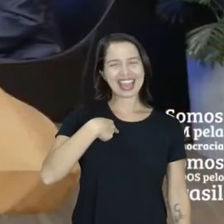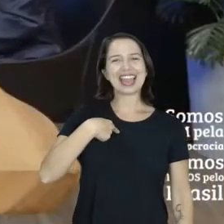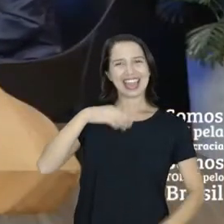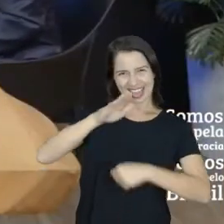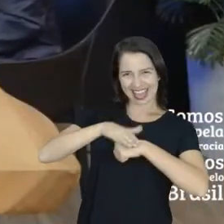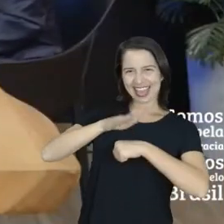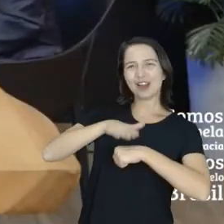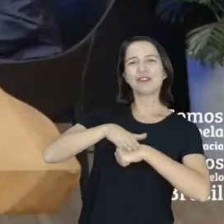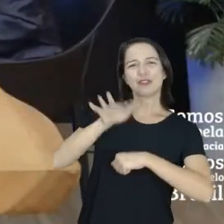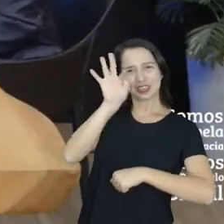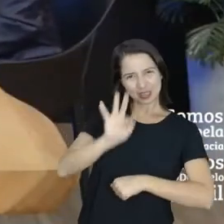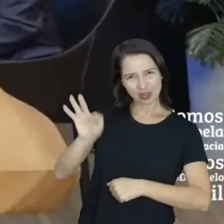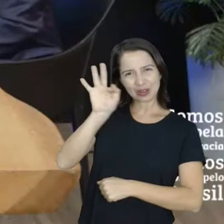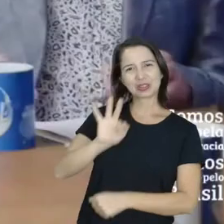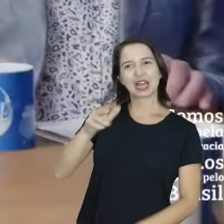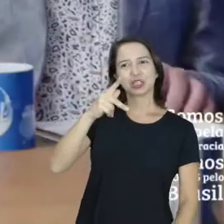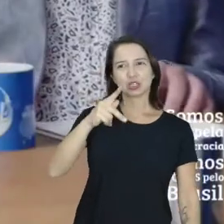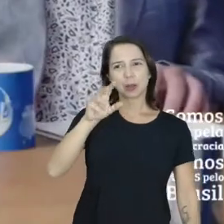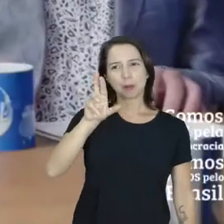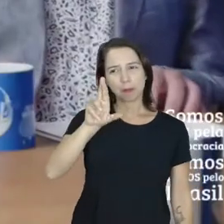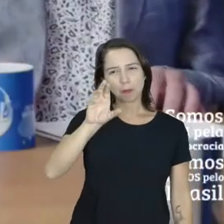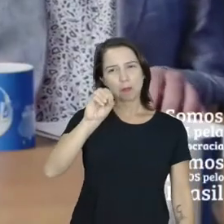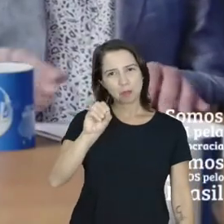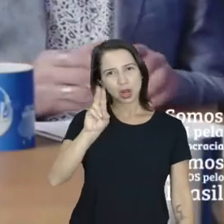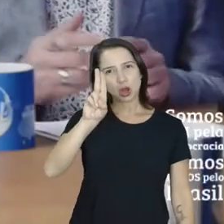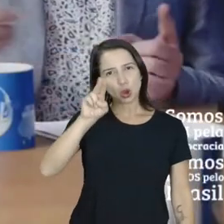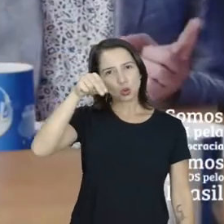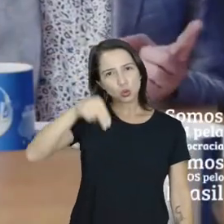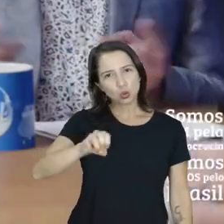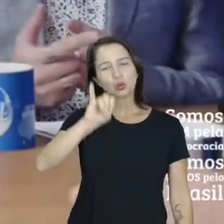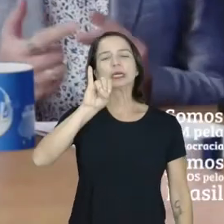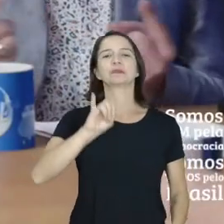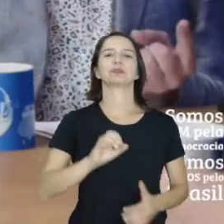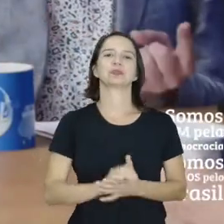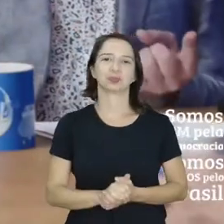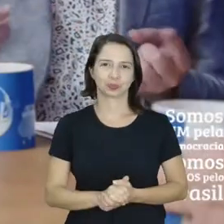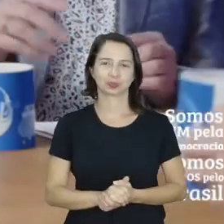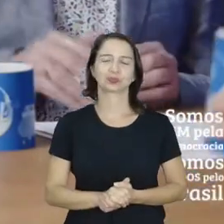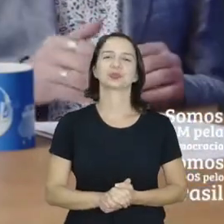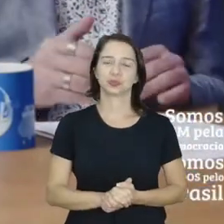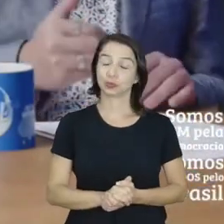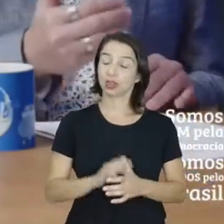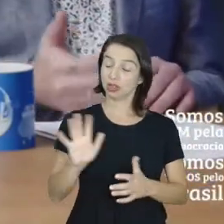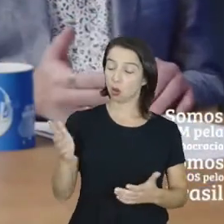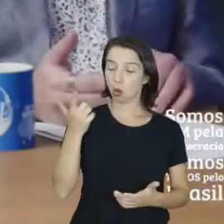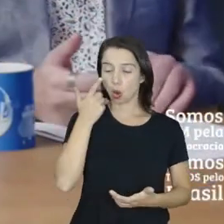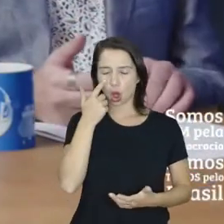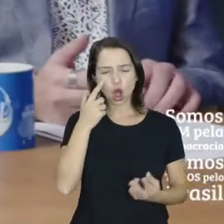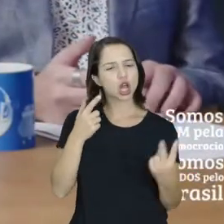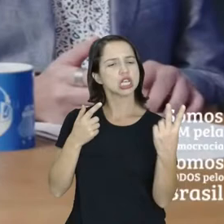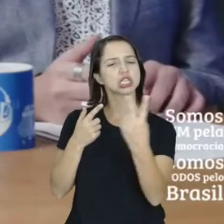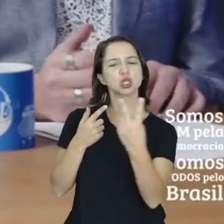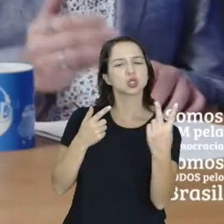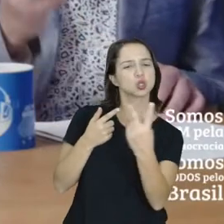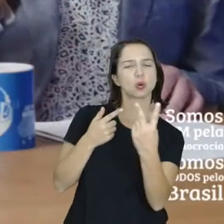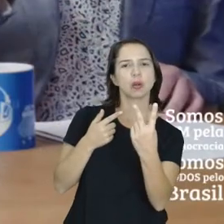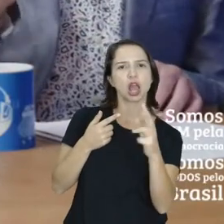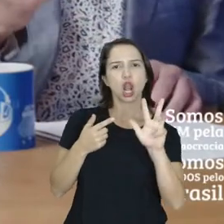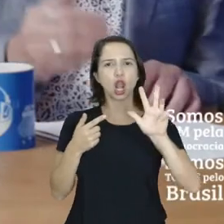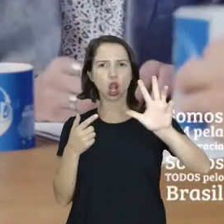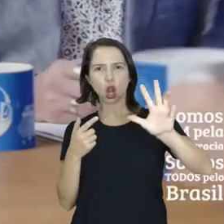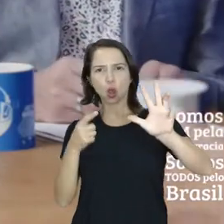É isso aí. Olha só, essa inspiração de dupla de pessoas diferentes nos levou a